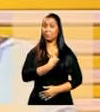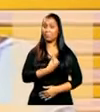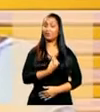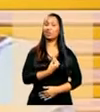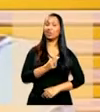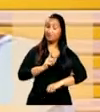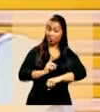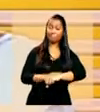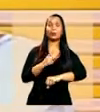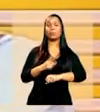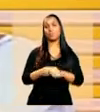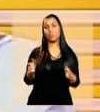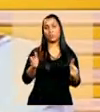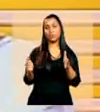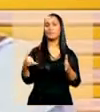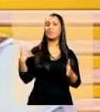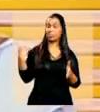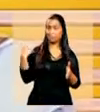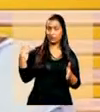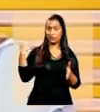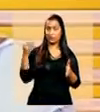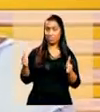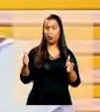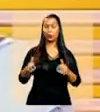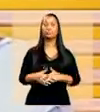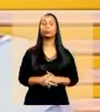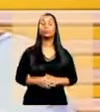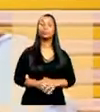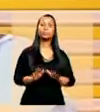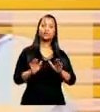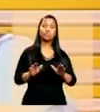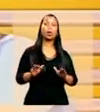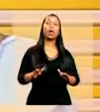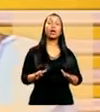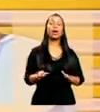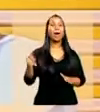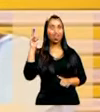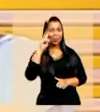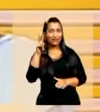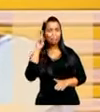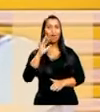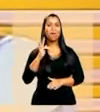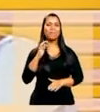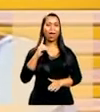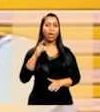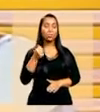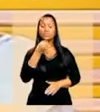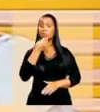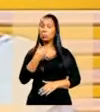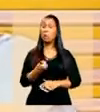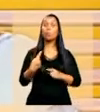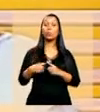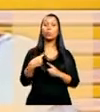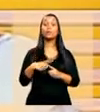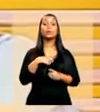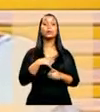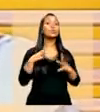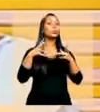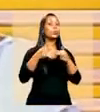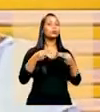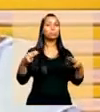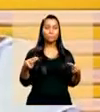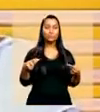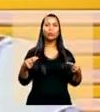estão vivendo aquela idade, aquele momento, né? Já os contos de fadas são bons porque tem todos